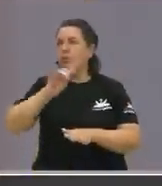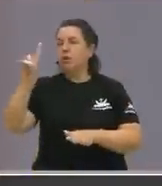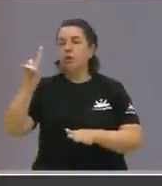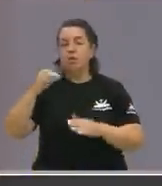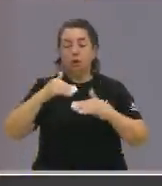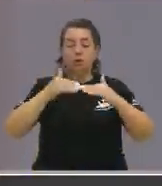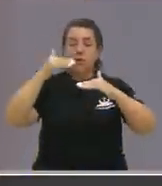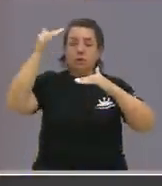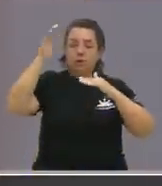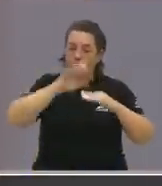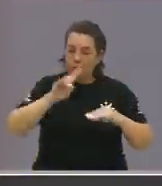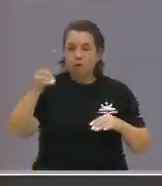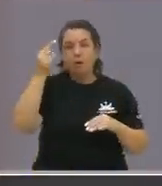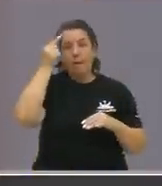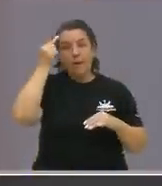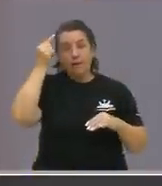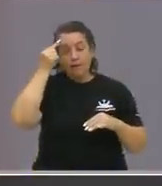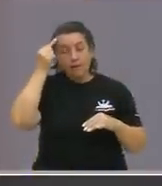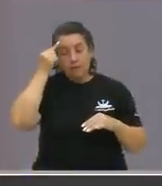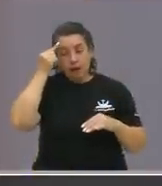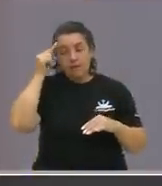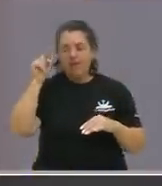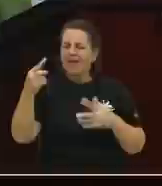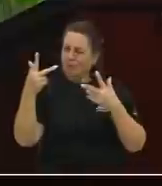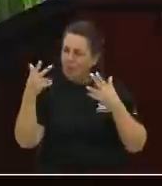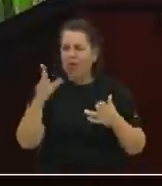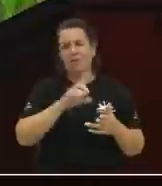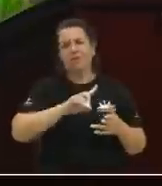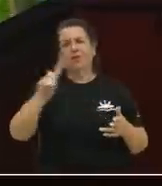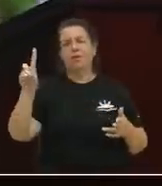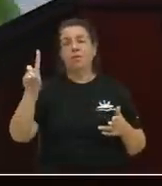Deus. E pensar que Deus